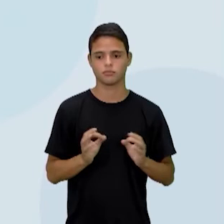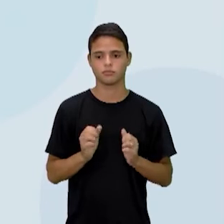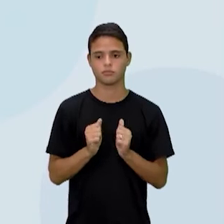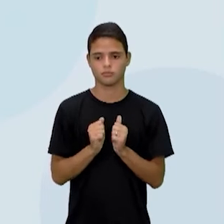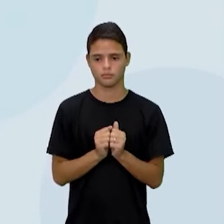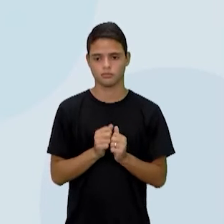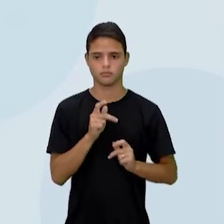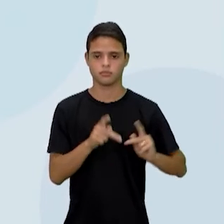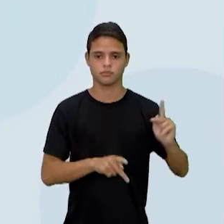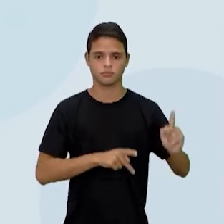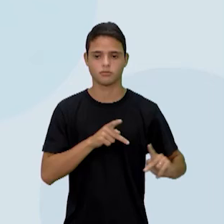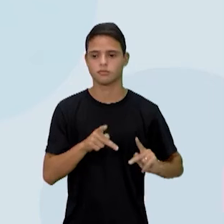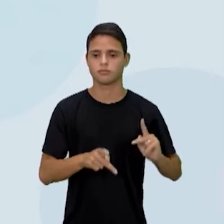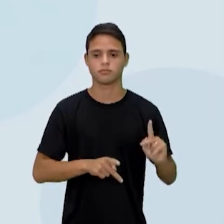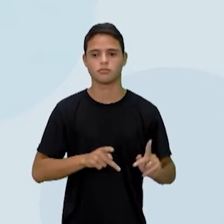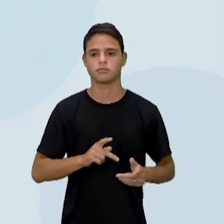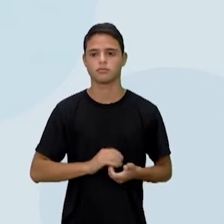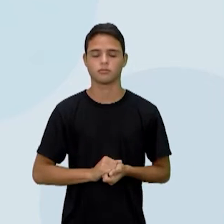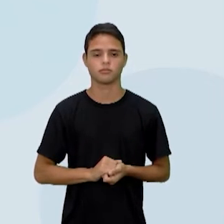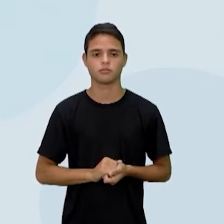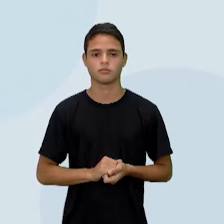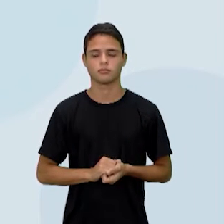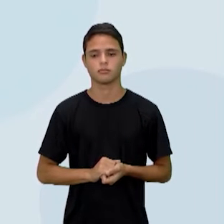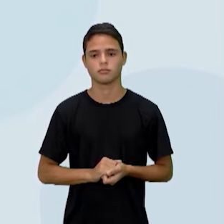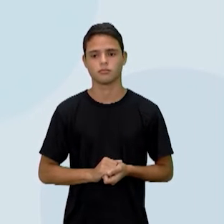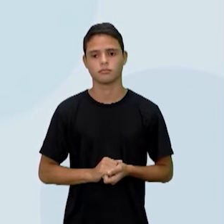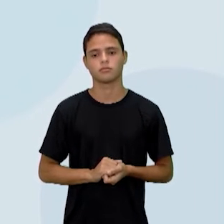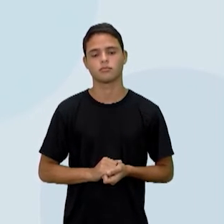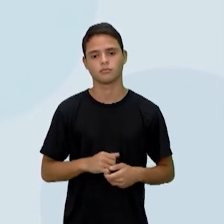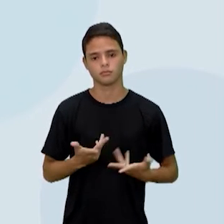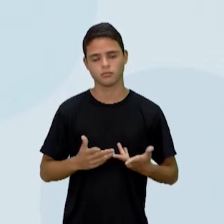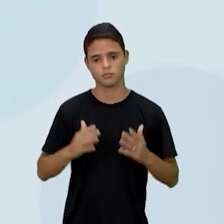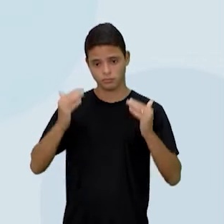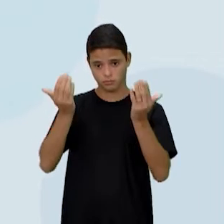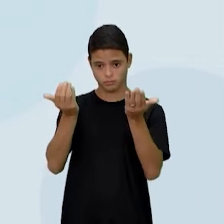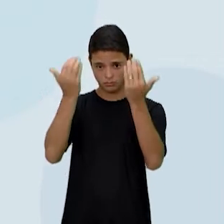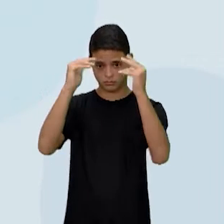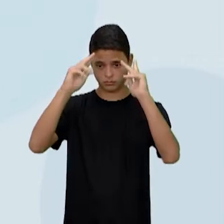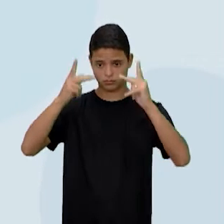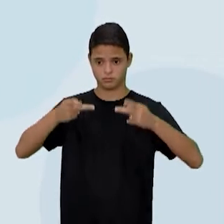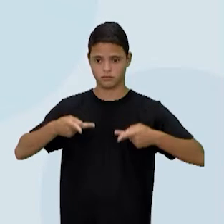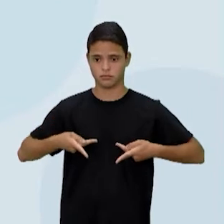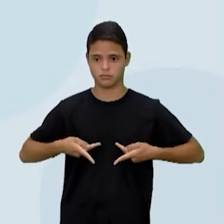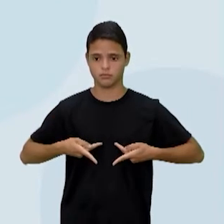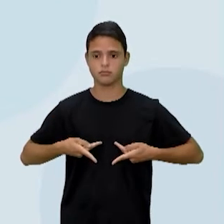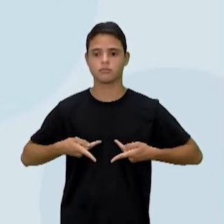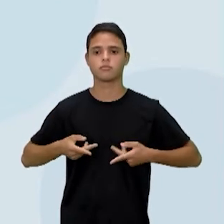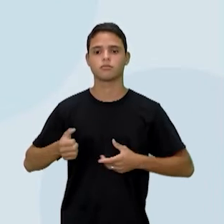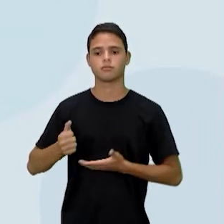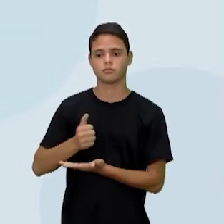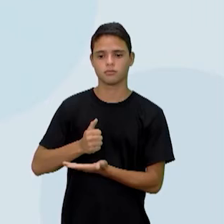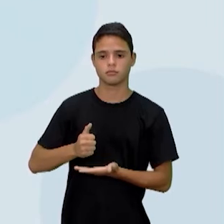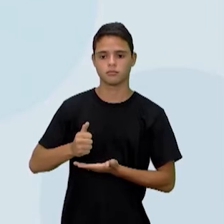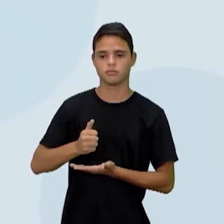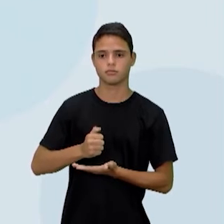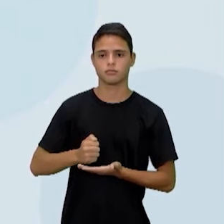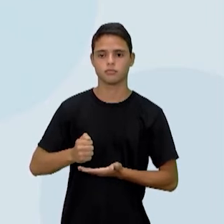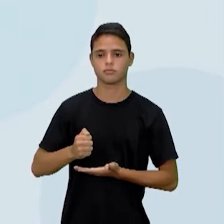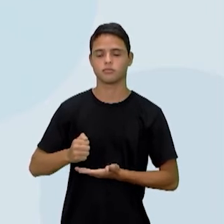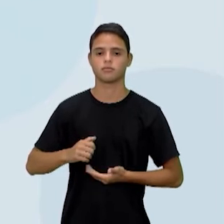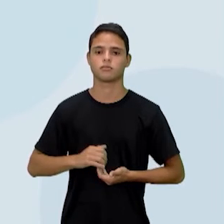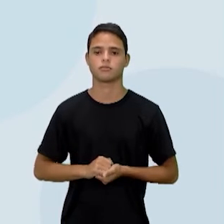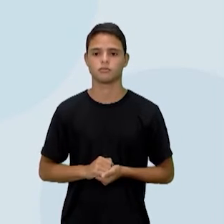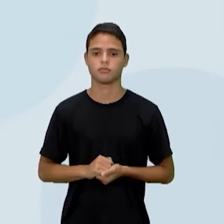certo? Tá? E, gente, claro, né, o corpo, né, ele surge aí como suporte para as diversas linguagens